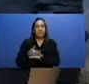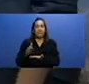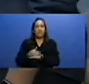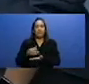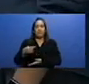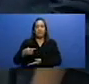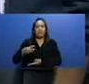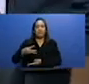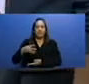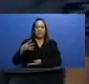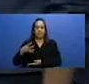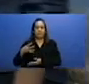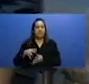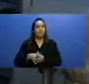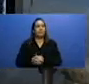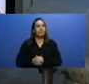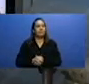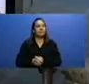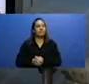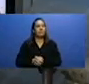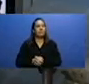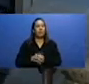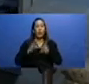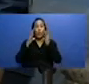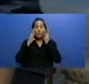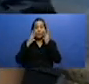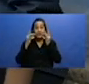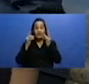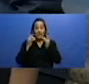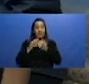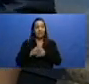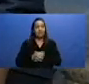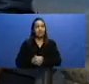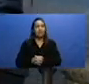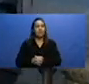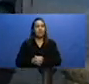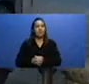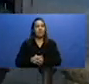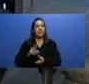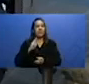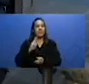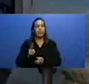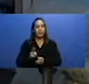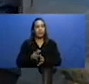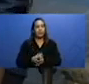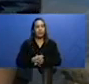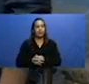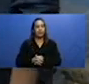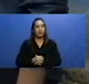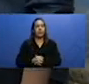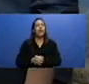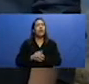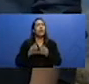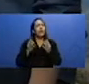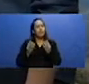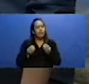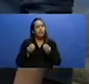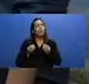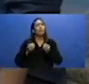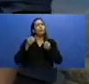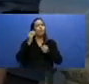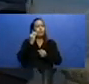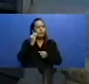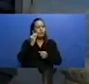Página 134. Olha só. Observe a cena e responda as questões. É muito provável que